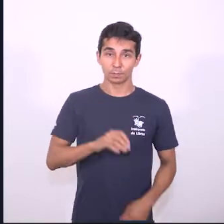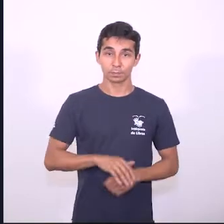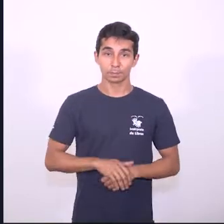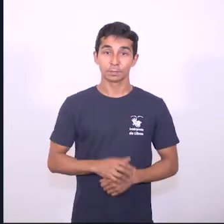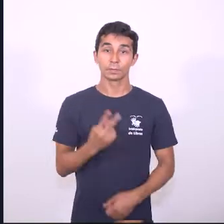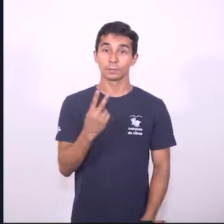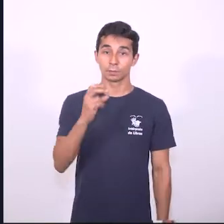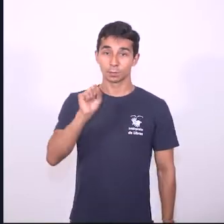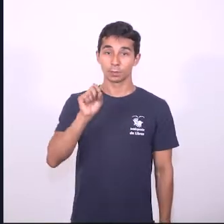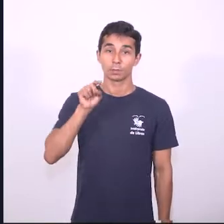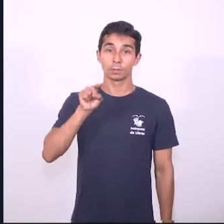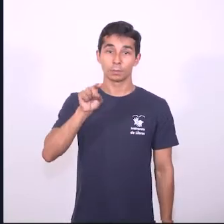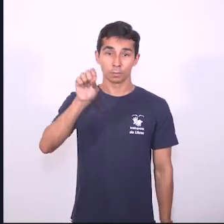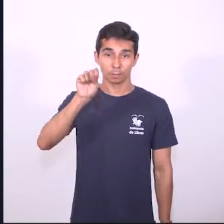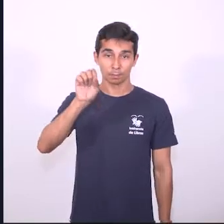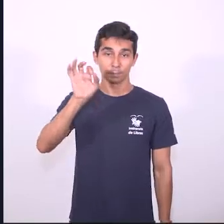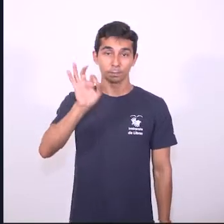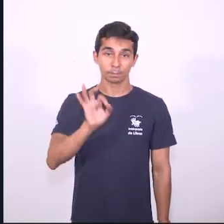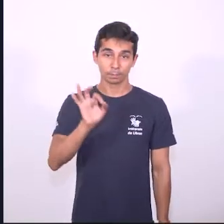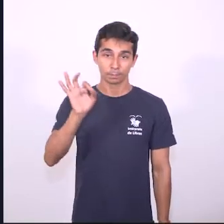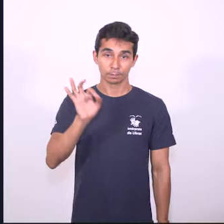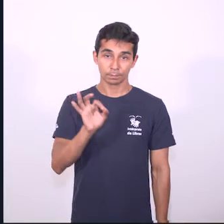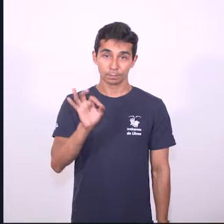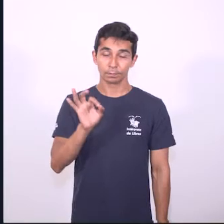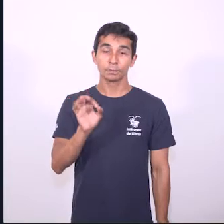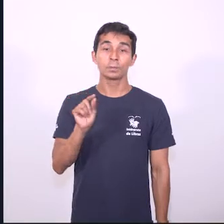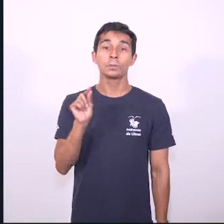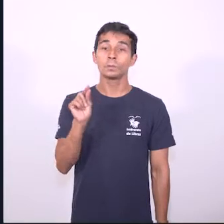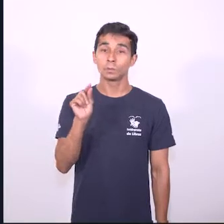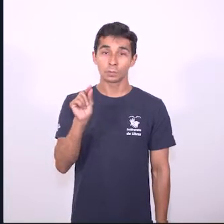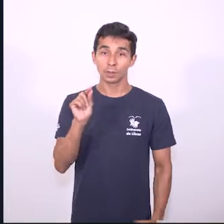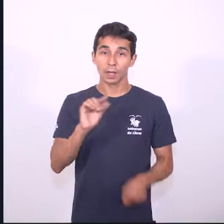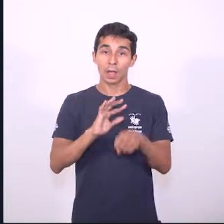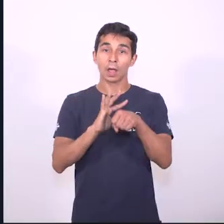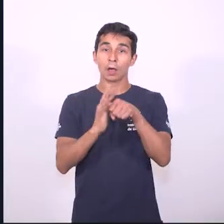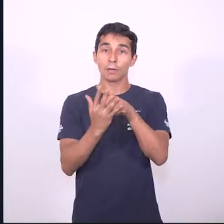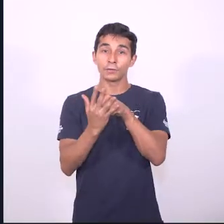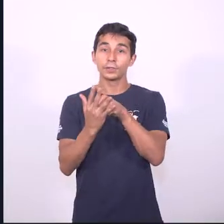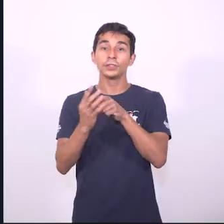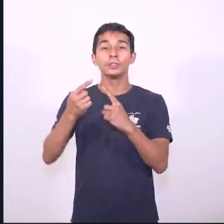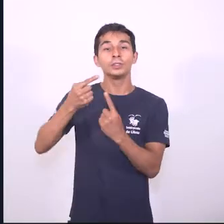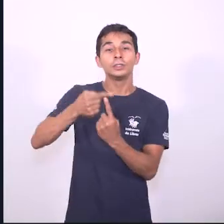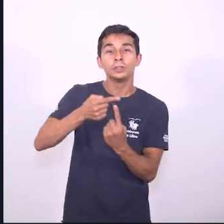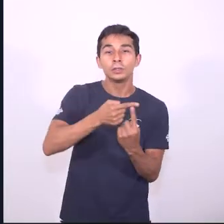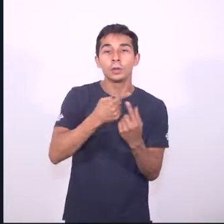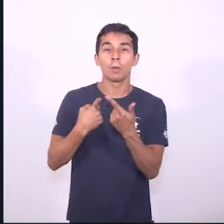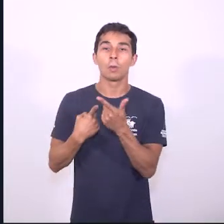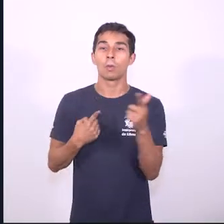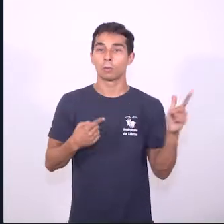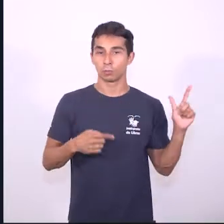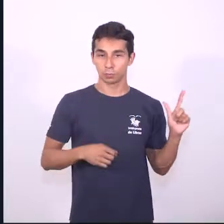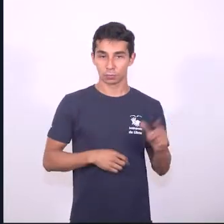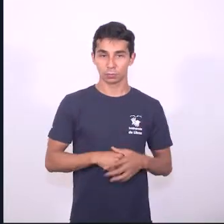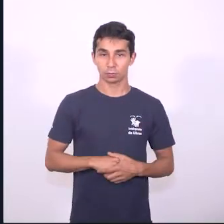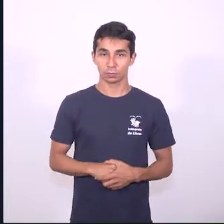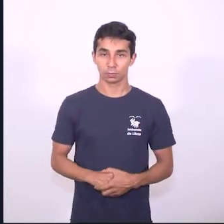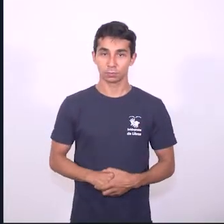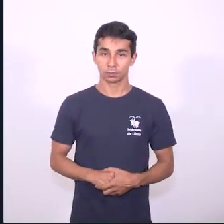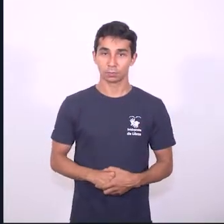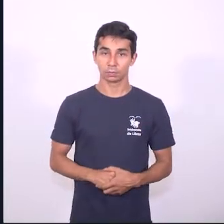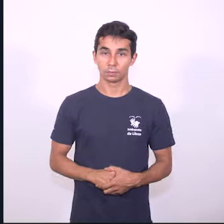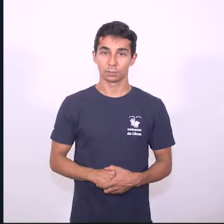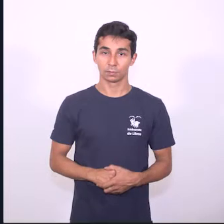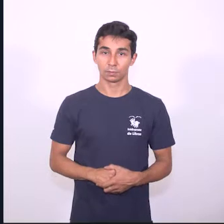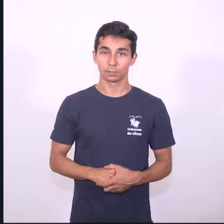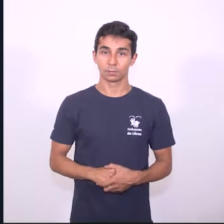28,8% foram de outras linhagens, né? A circulação